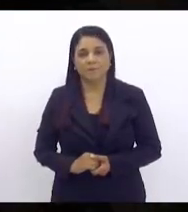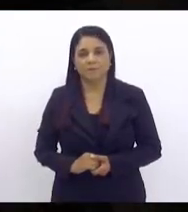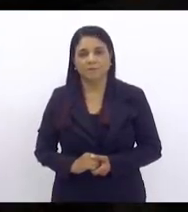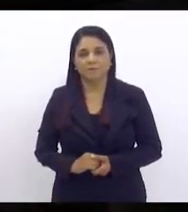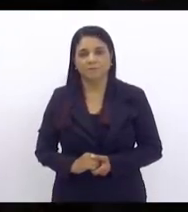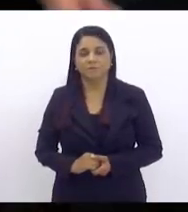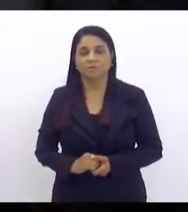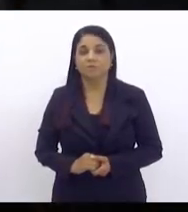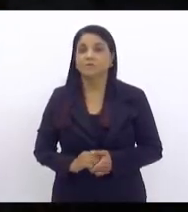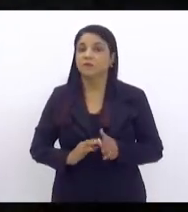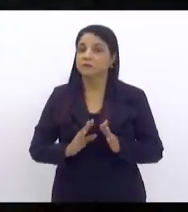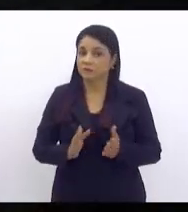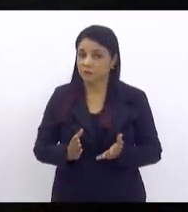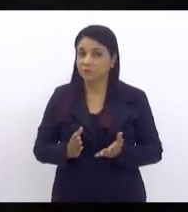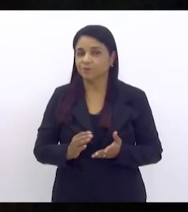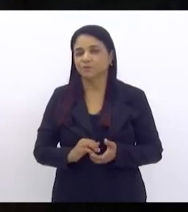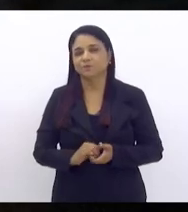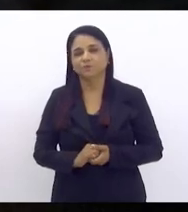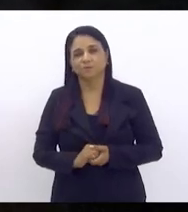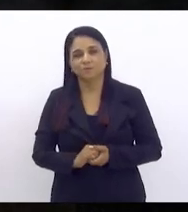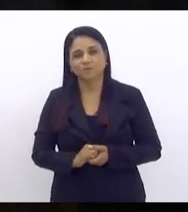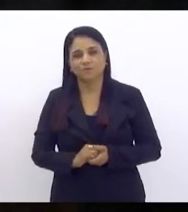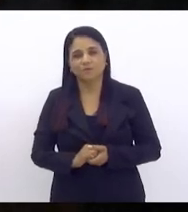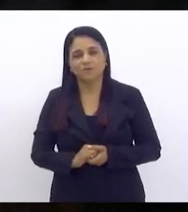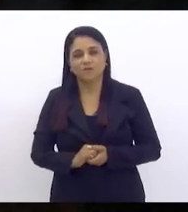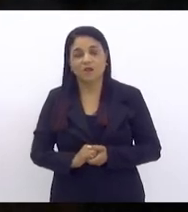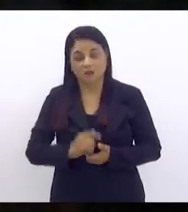veja só, eu sou